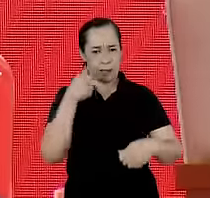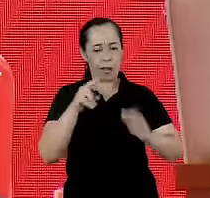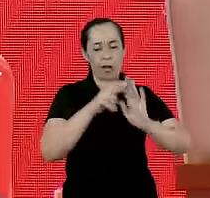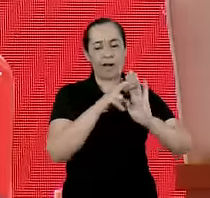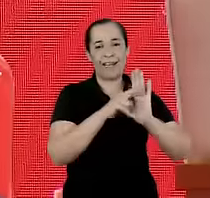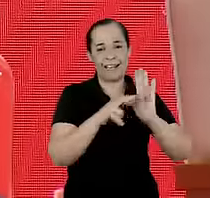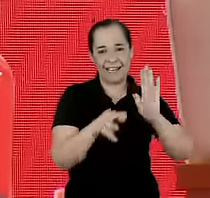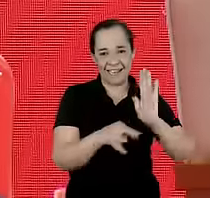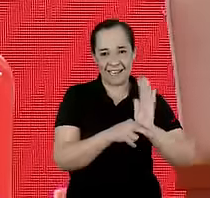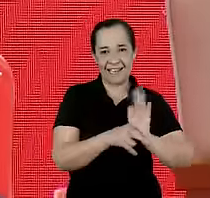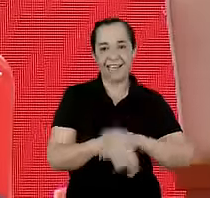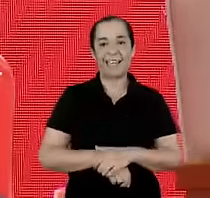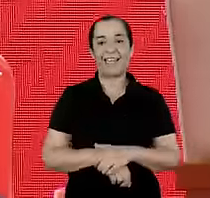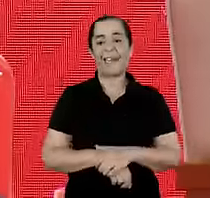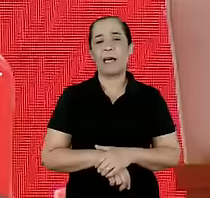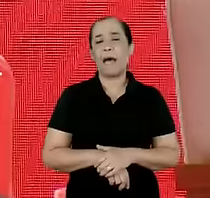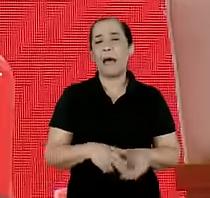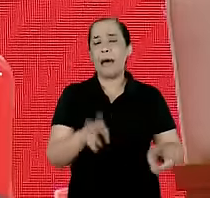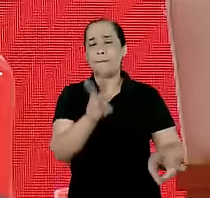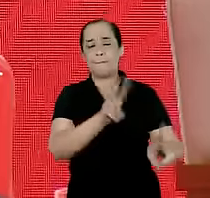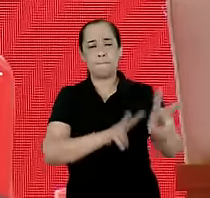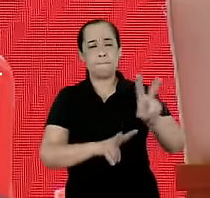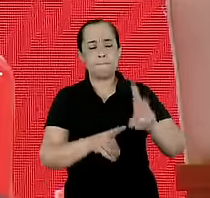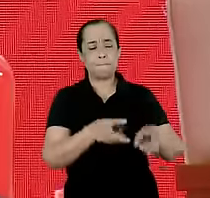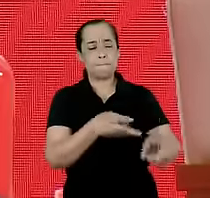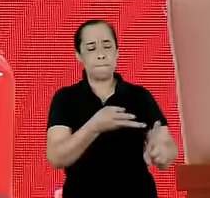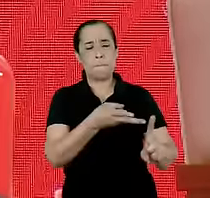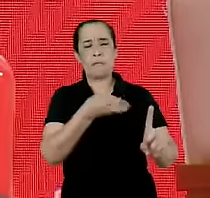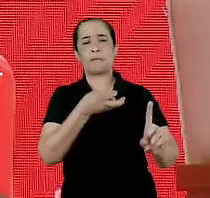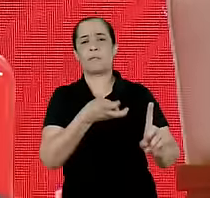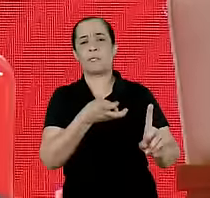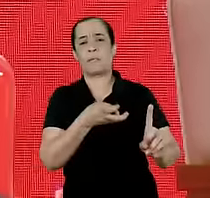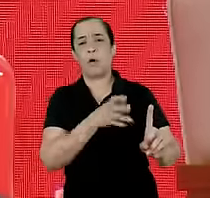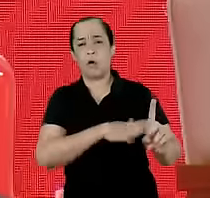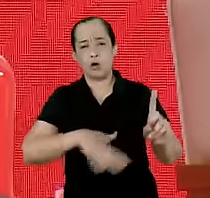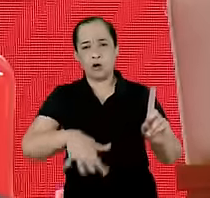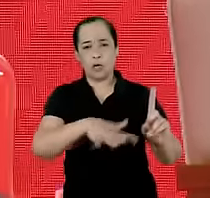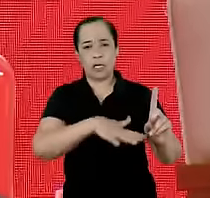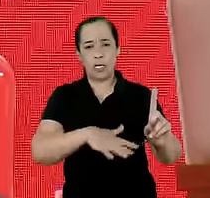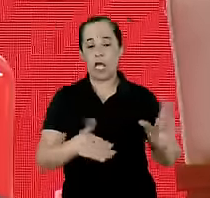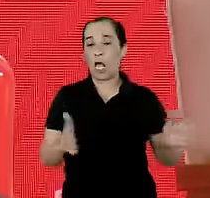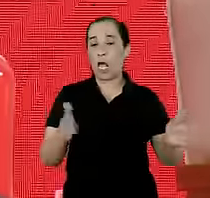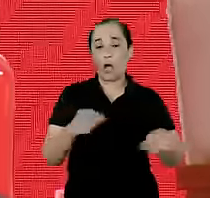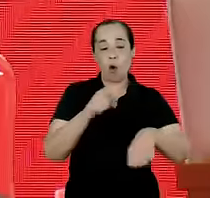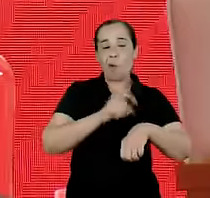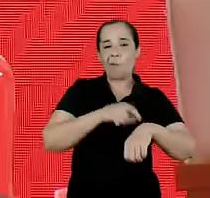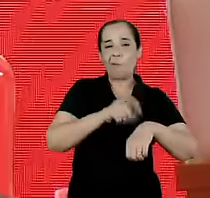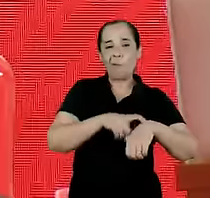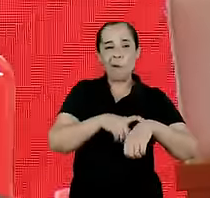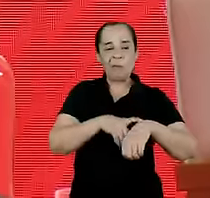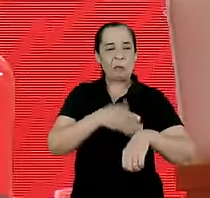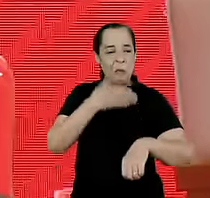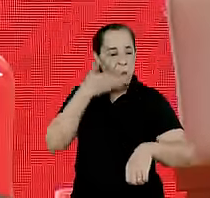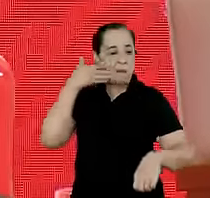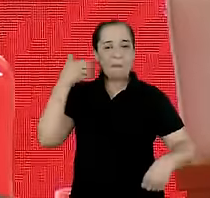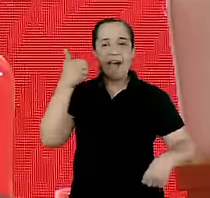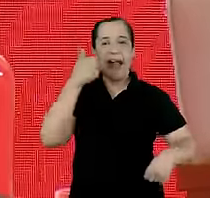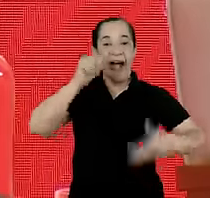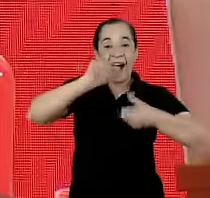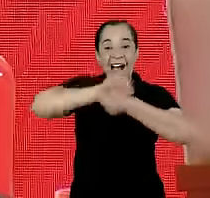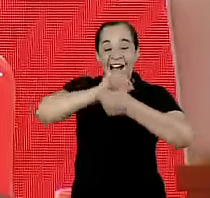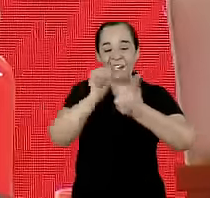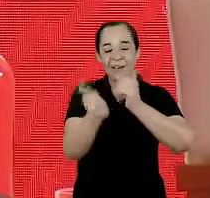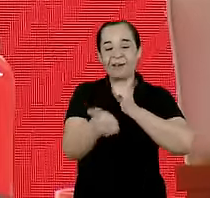aqui a percepção em geral é de que ela veio num momento modernizante né ela decou a prática